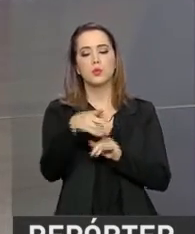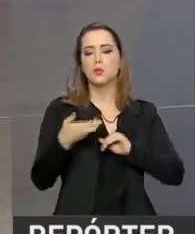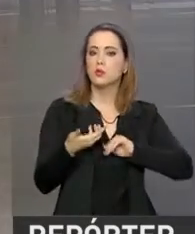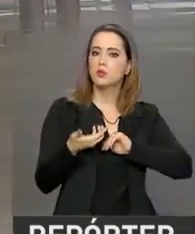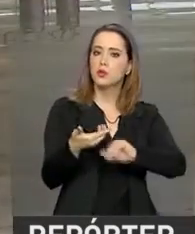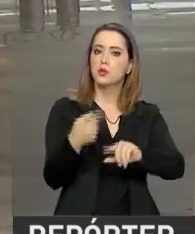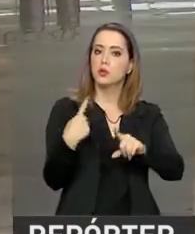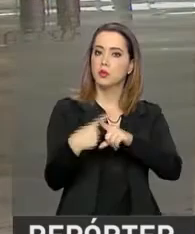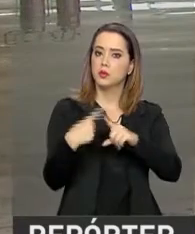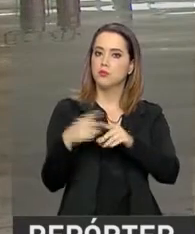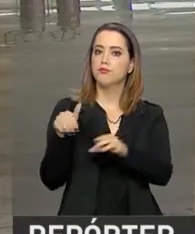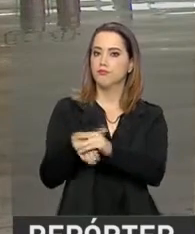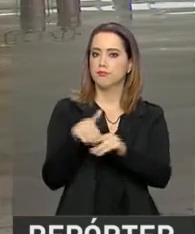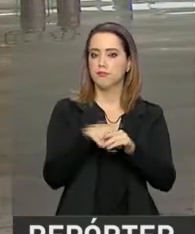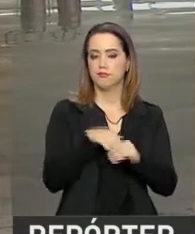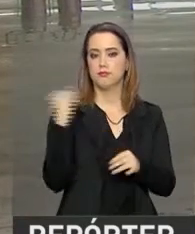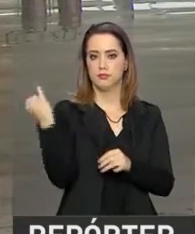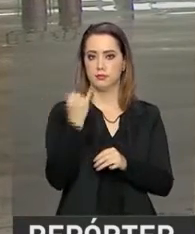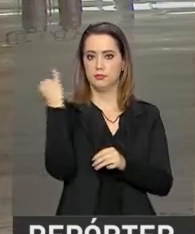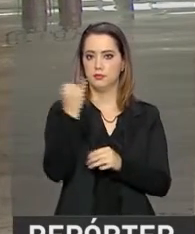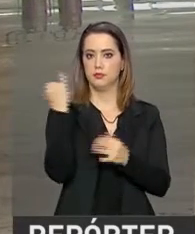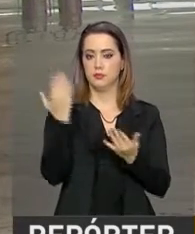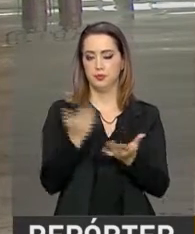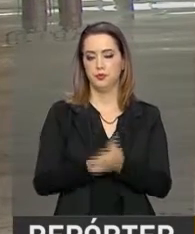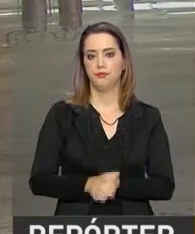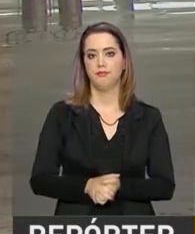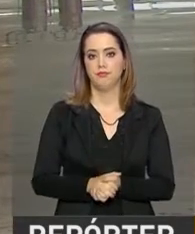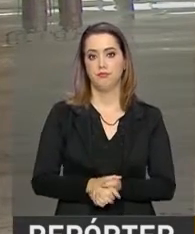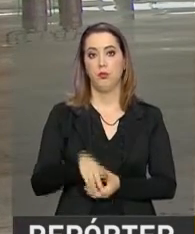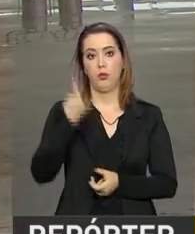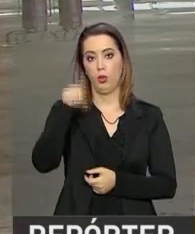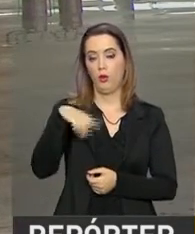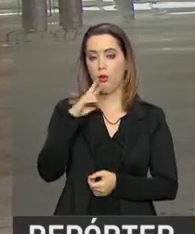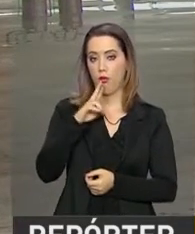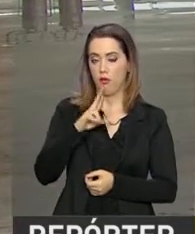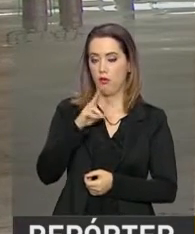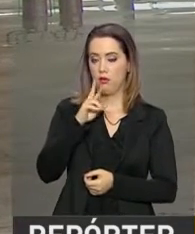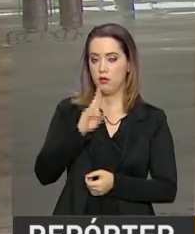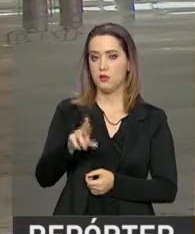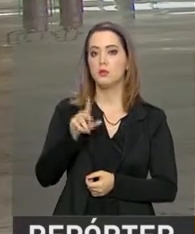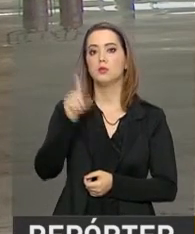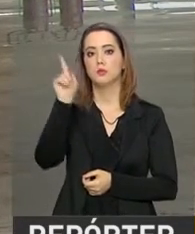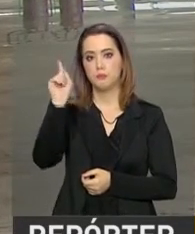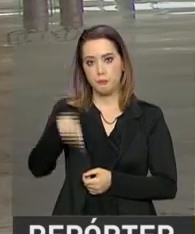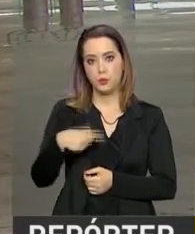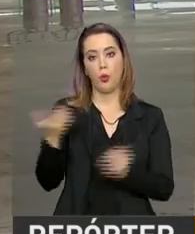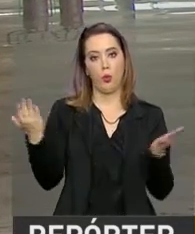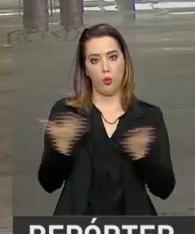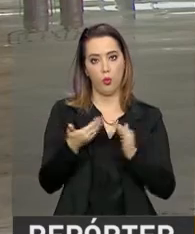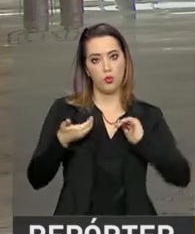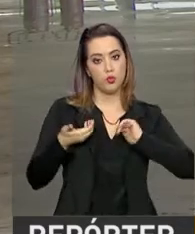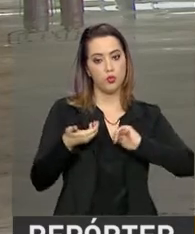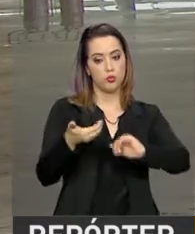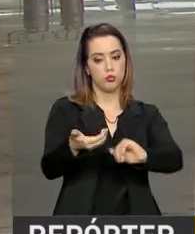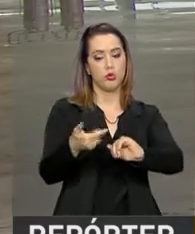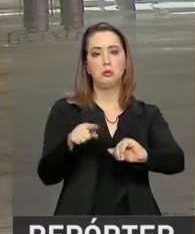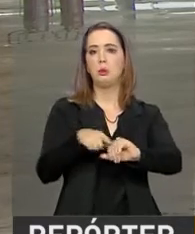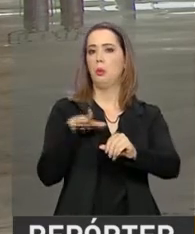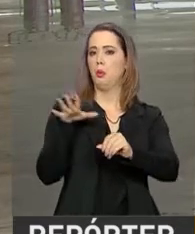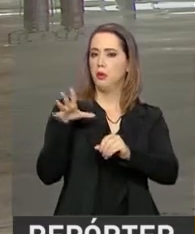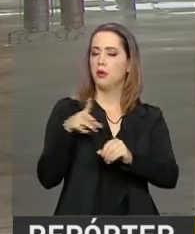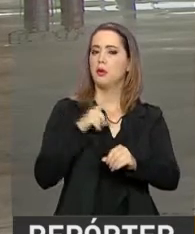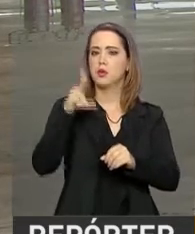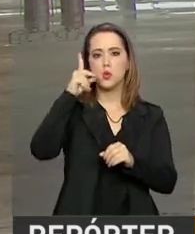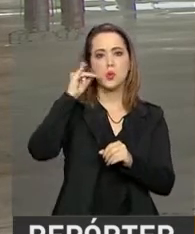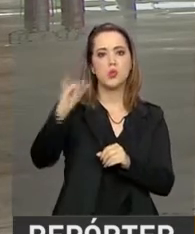Boa tarde, Leandro. É isso mesmo, tanto que hoje o Congresso Nacional está com um dia cheio. Depois de analisarem os